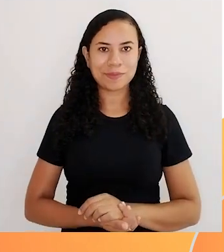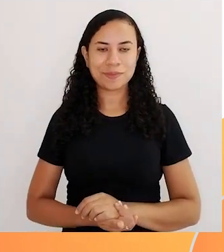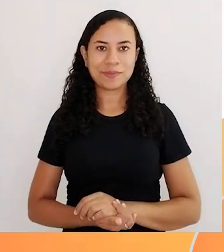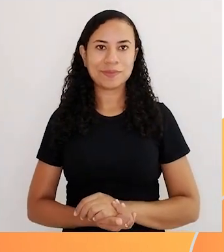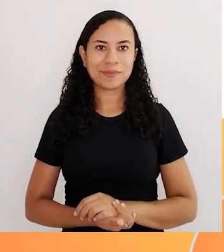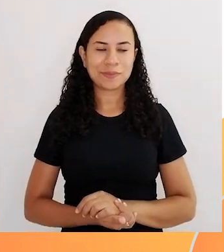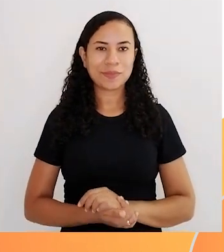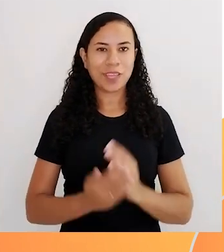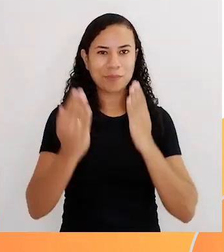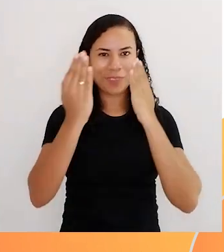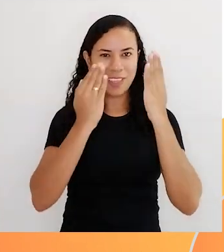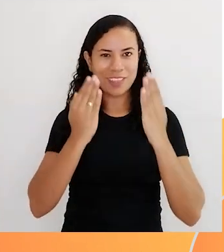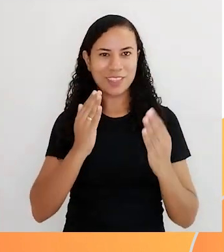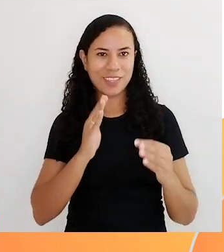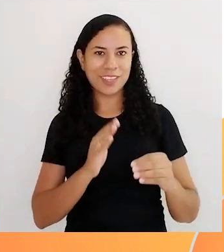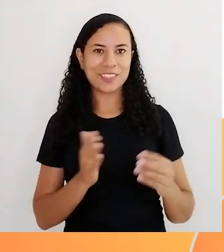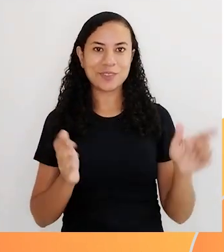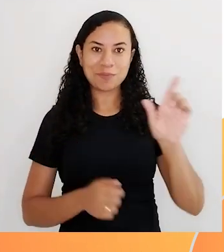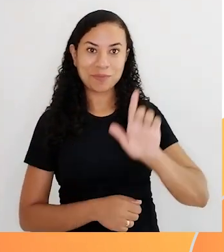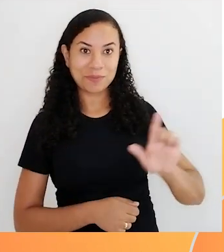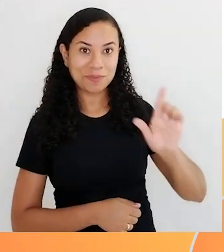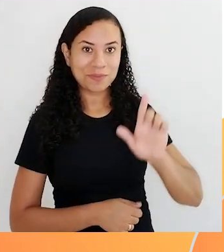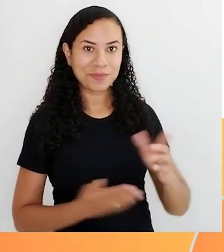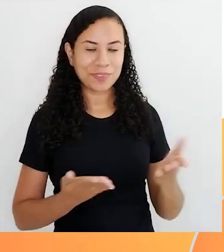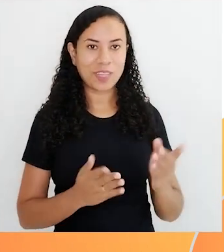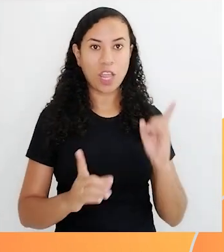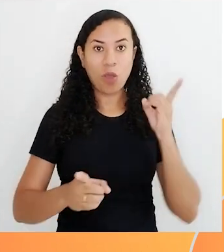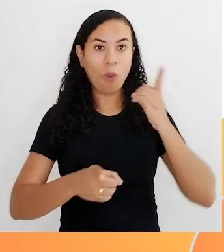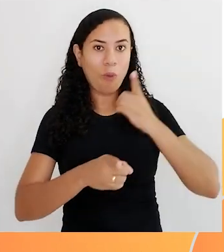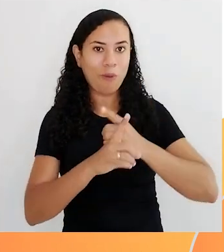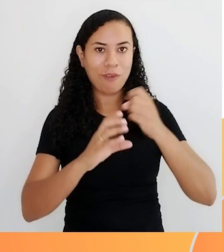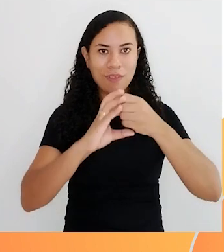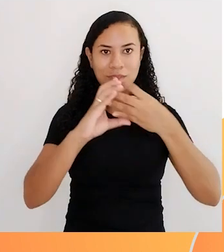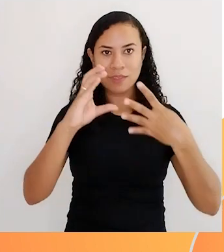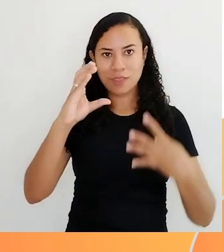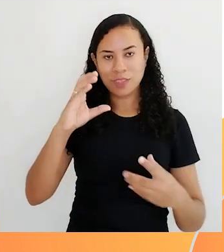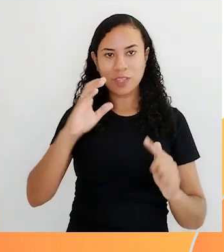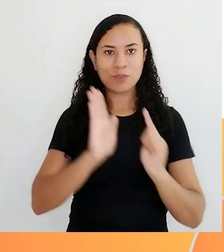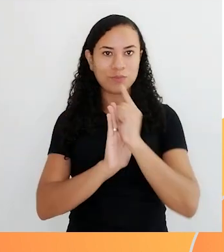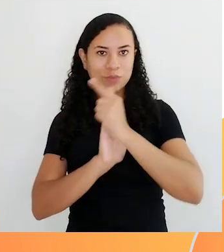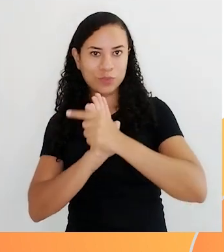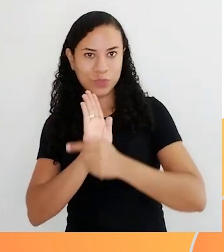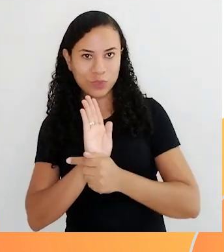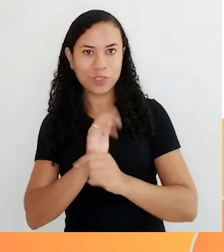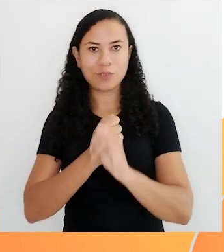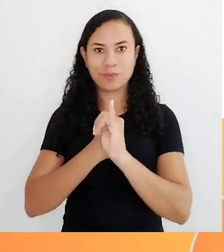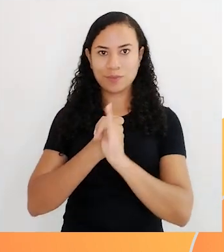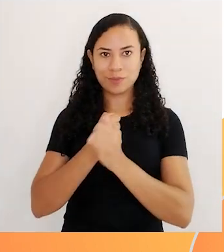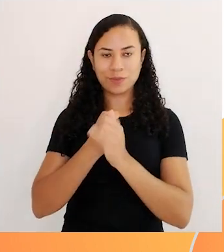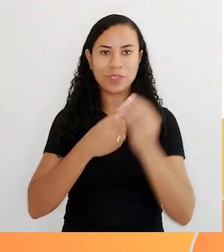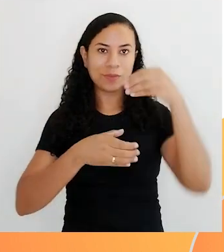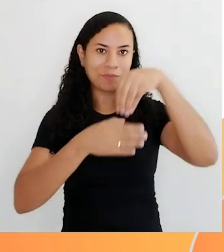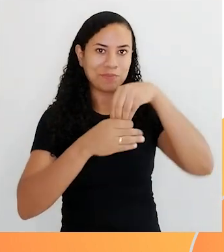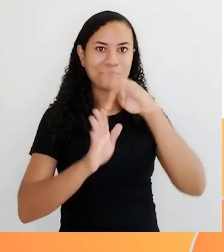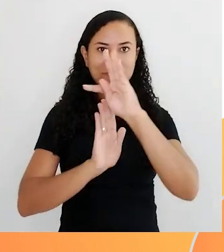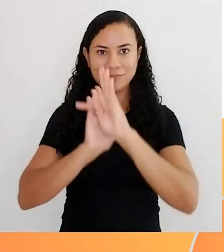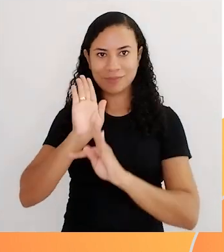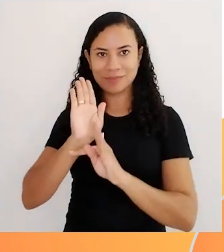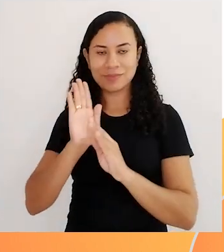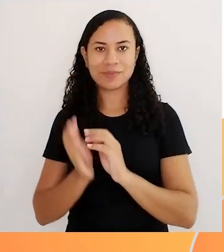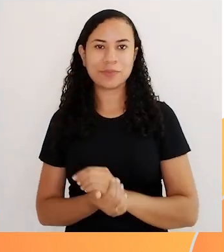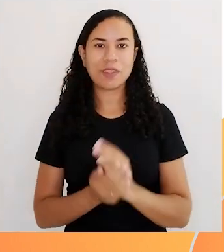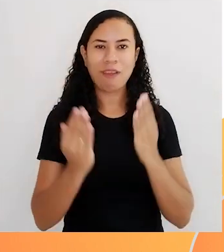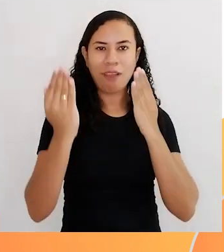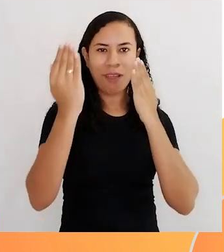Análise literária. Encontrar as características do gênero textual crônica dentro do texto.